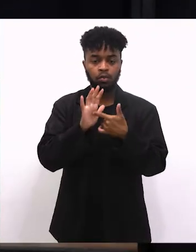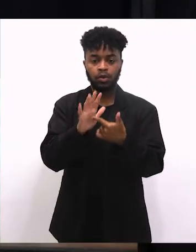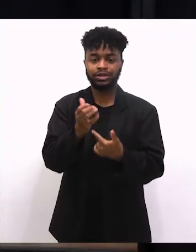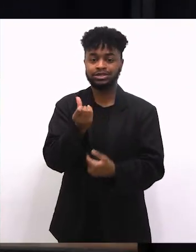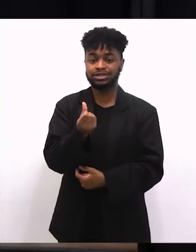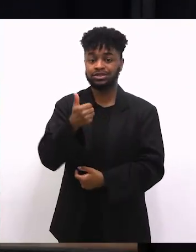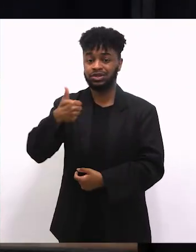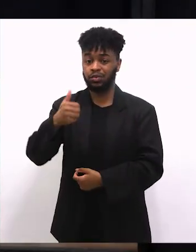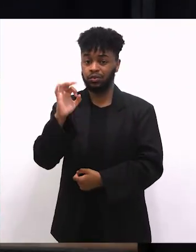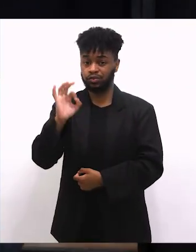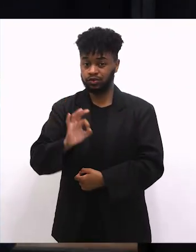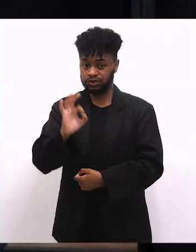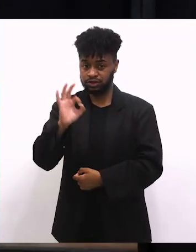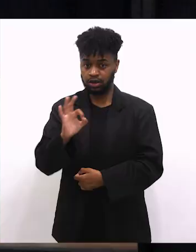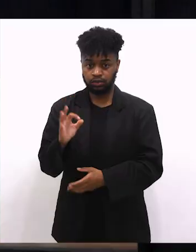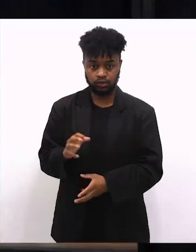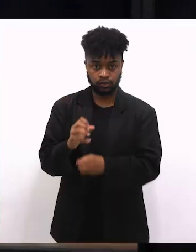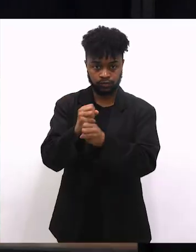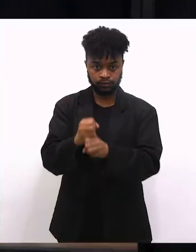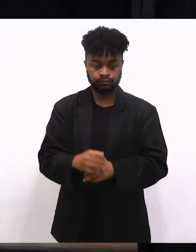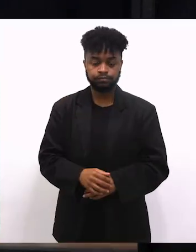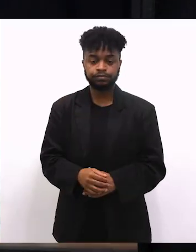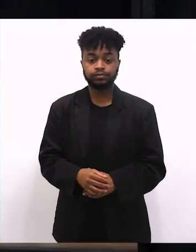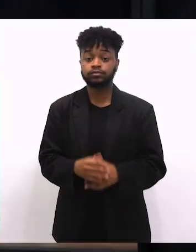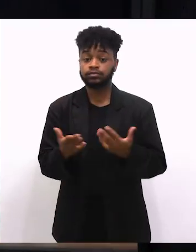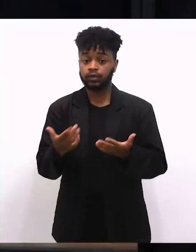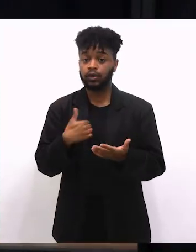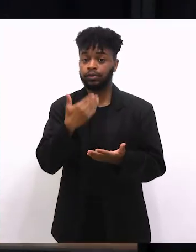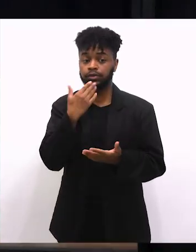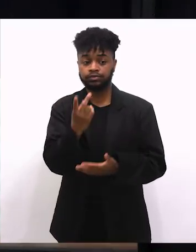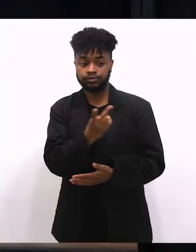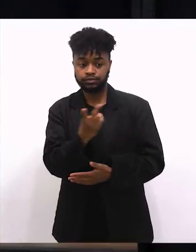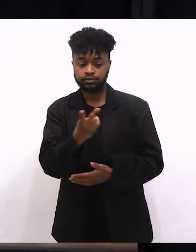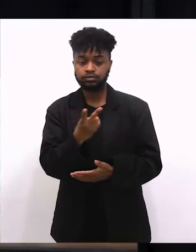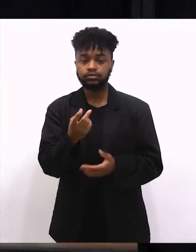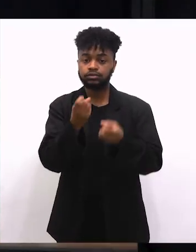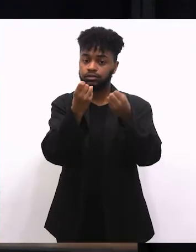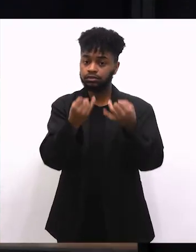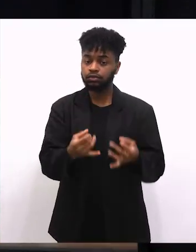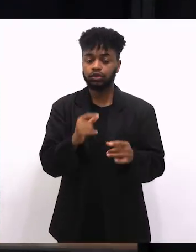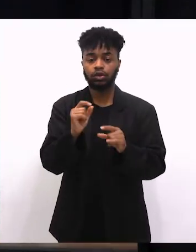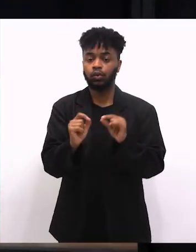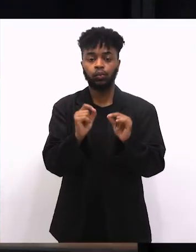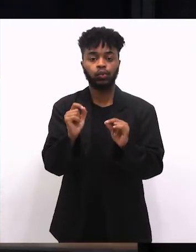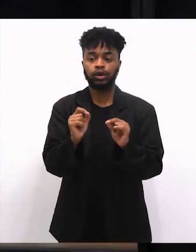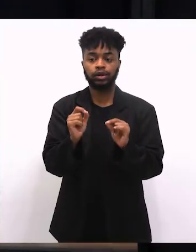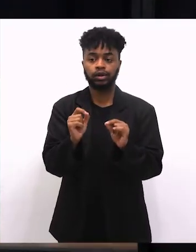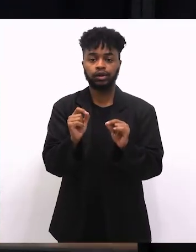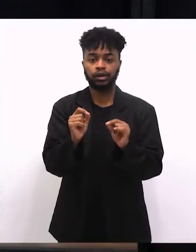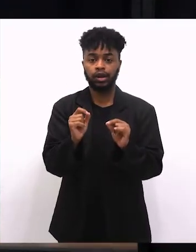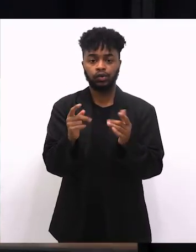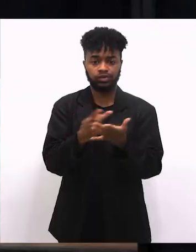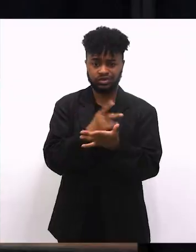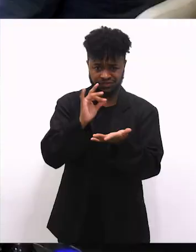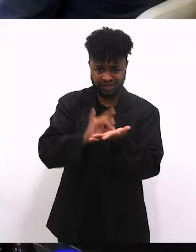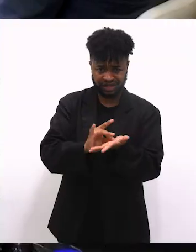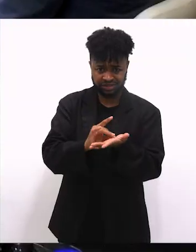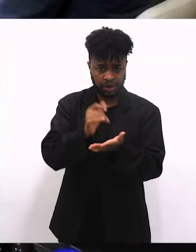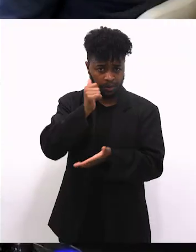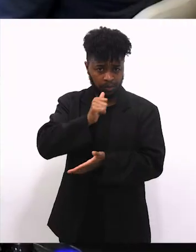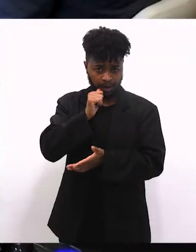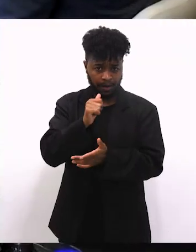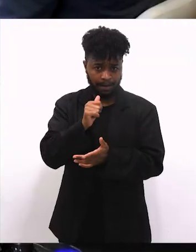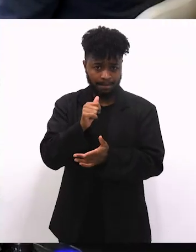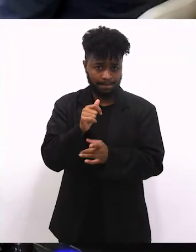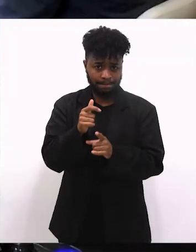representando 61% do total. Então, eu queria que vocês abordassem um pouco essa questão. É fato, a